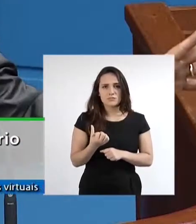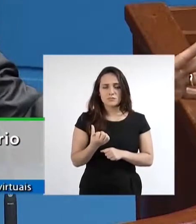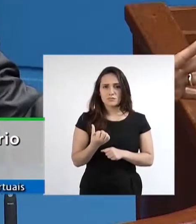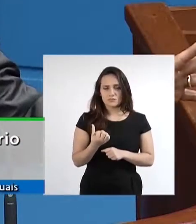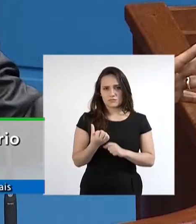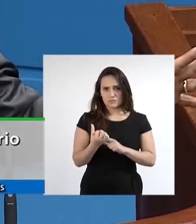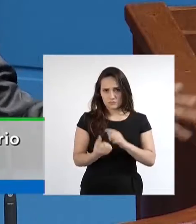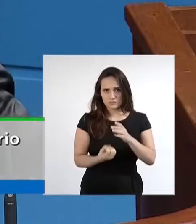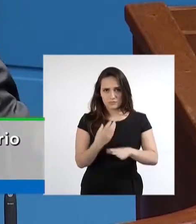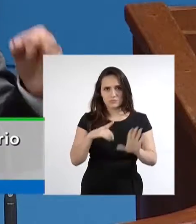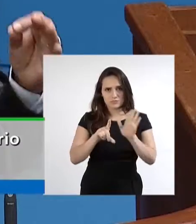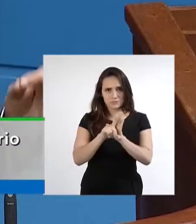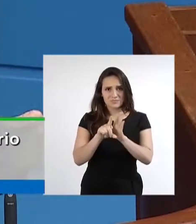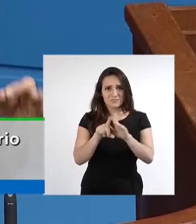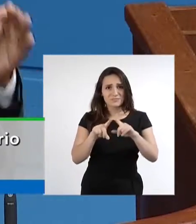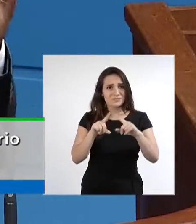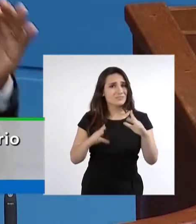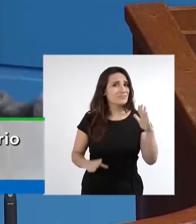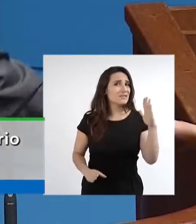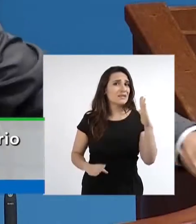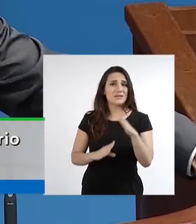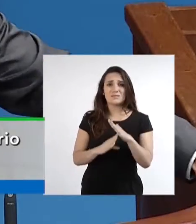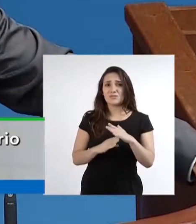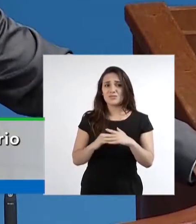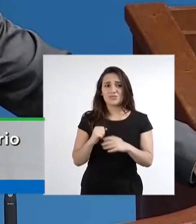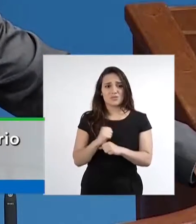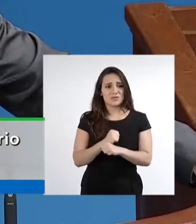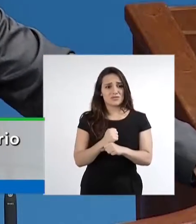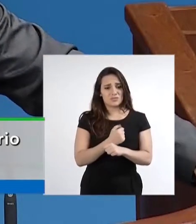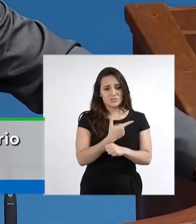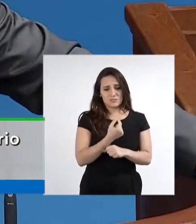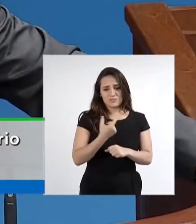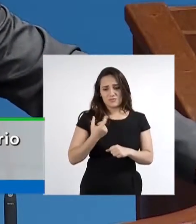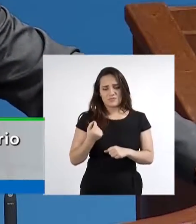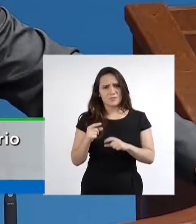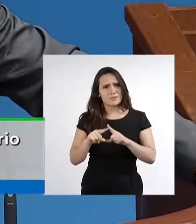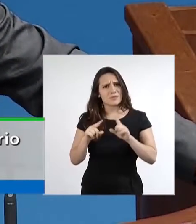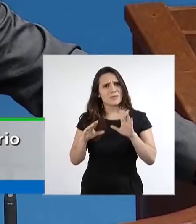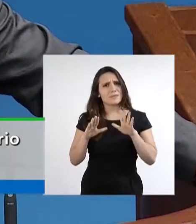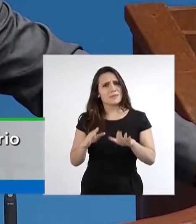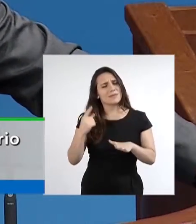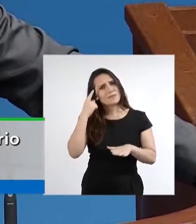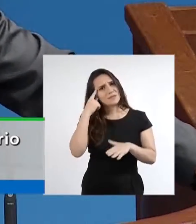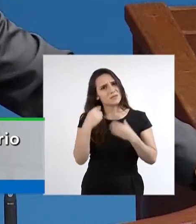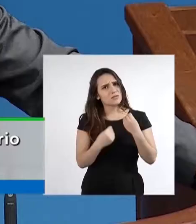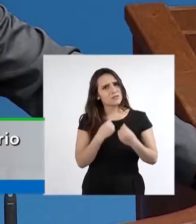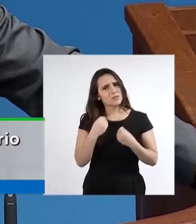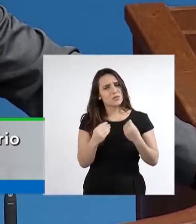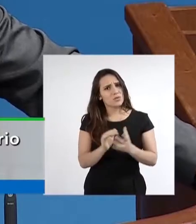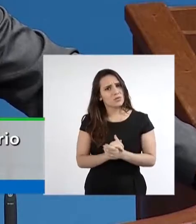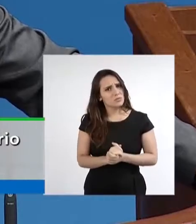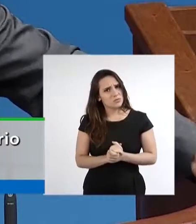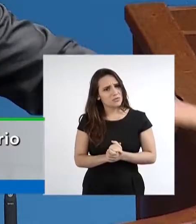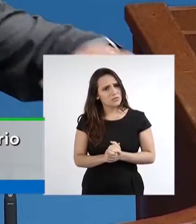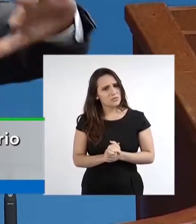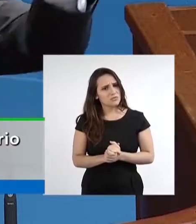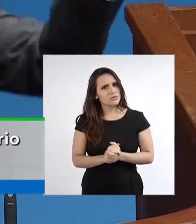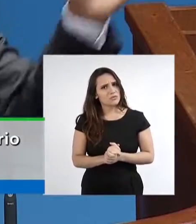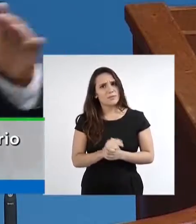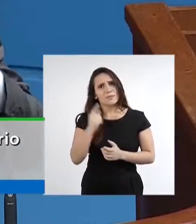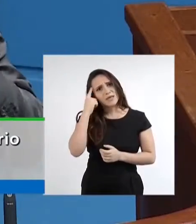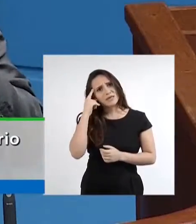é extinto. Imagine, Vossas Excelências, o nosso país sem essa contrapartida.